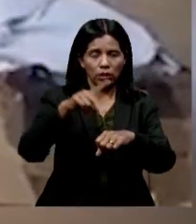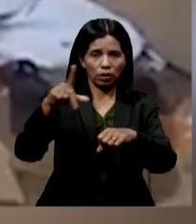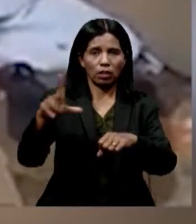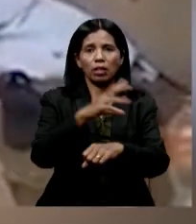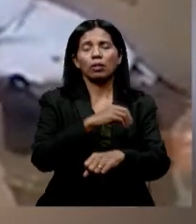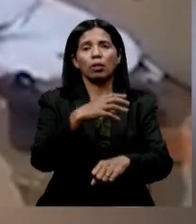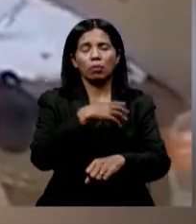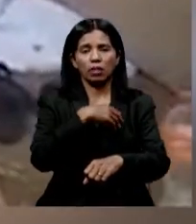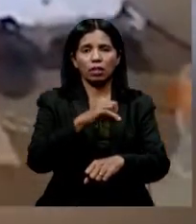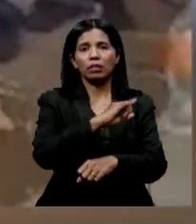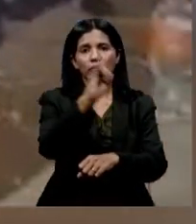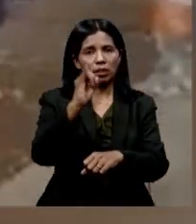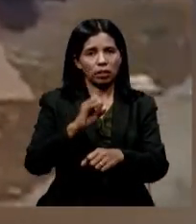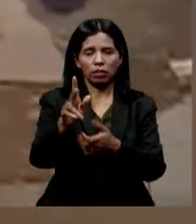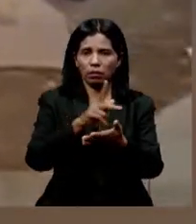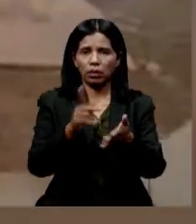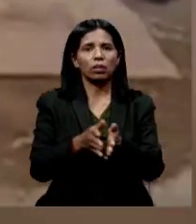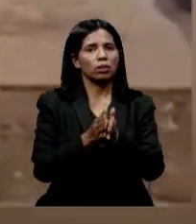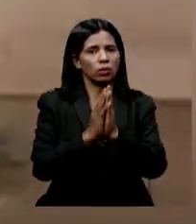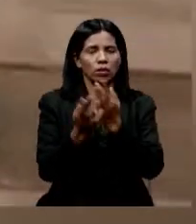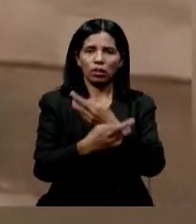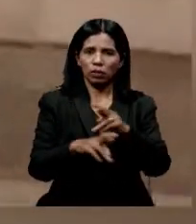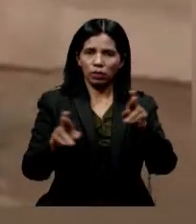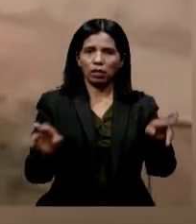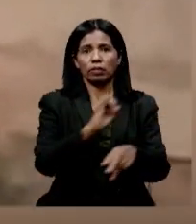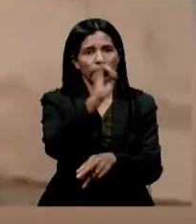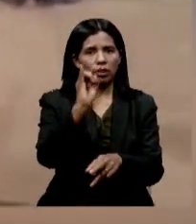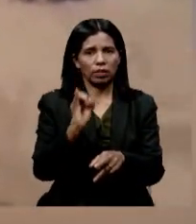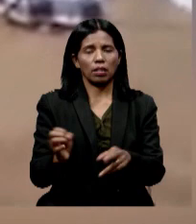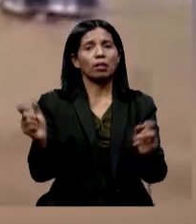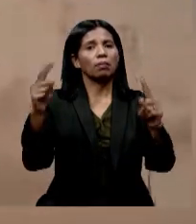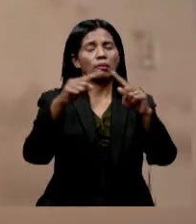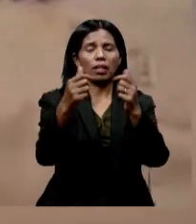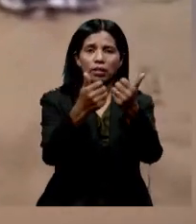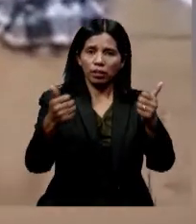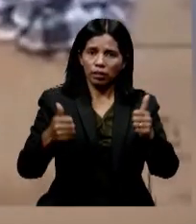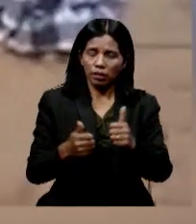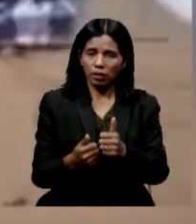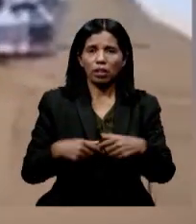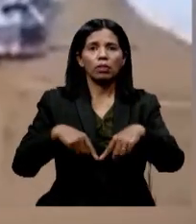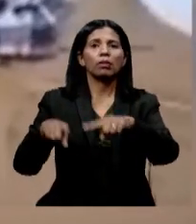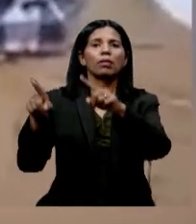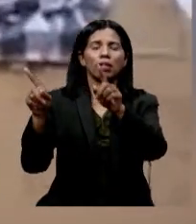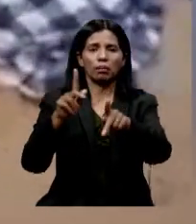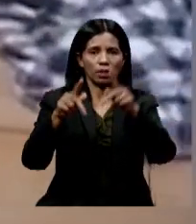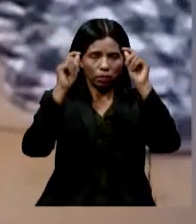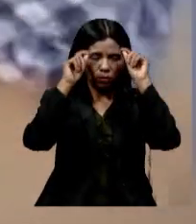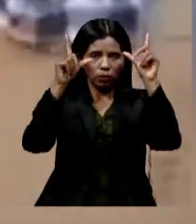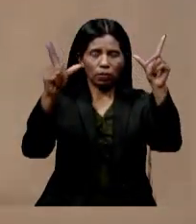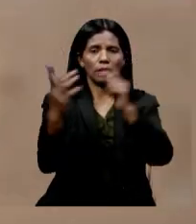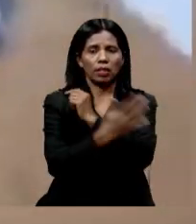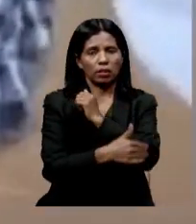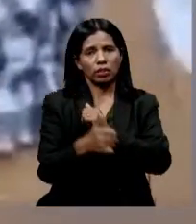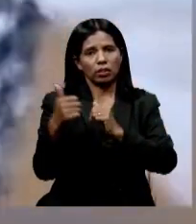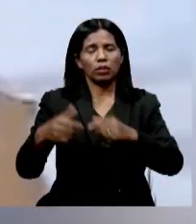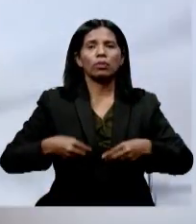Científica e Investigação Criminal, o de russo resultado da investigação da agência CIRNB, a Ruka Timor-Wan Barailiur, a tufo serviço, mas bem